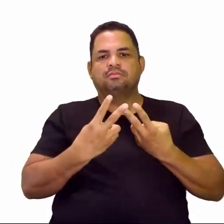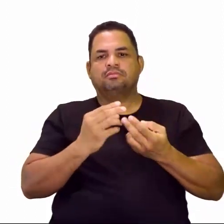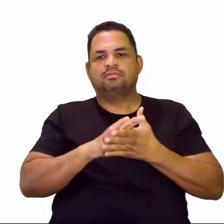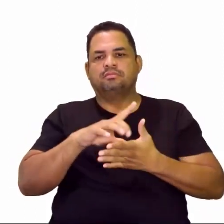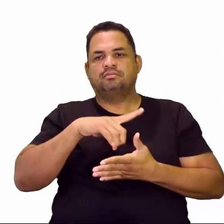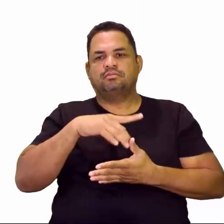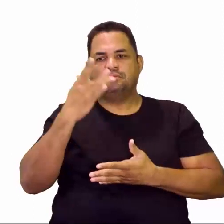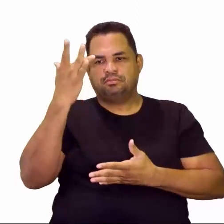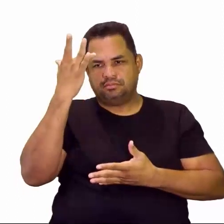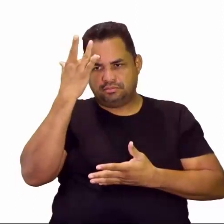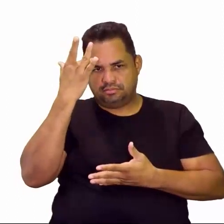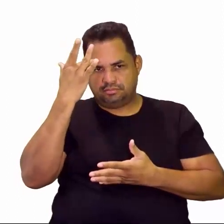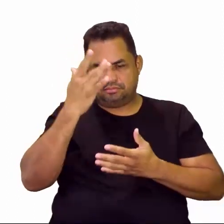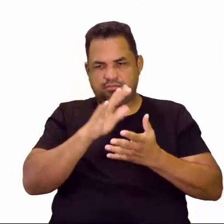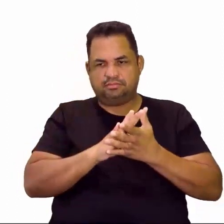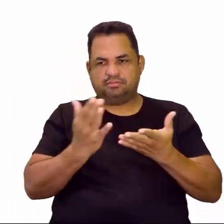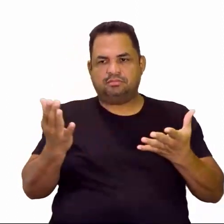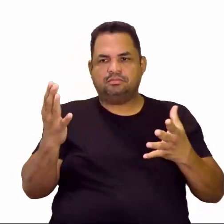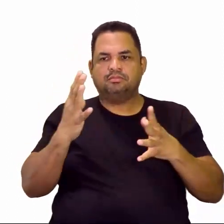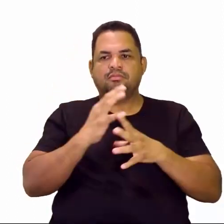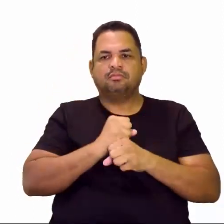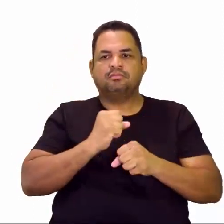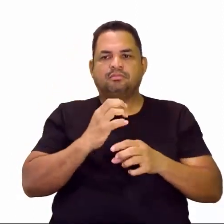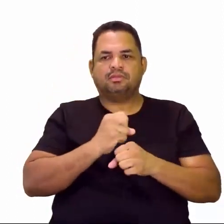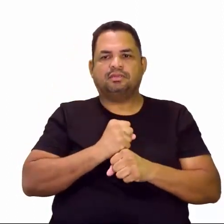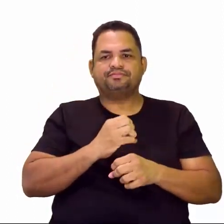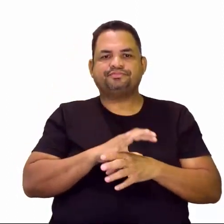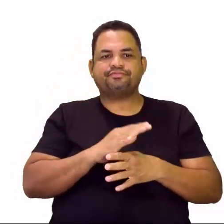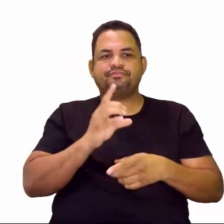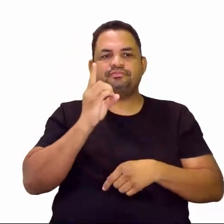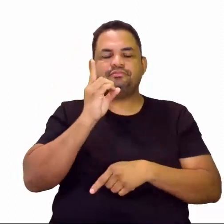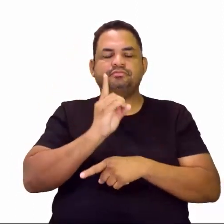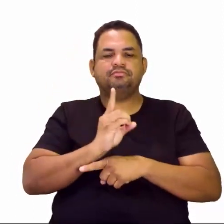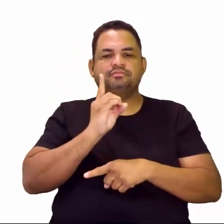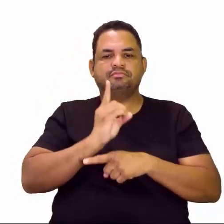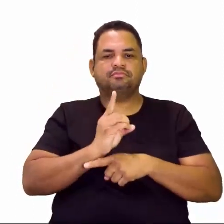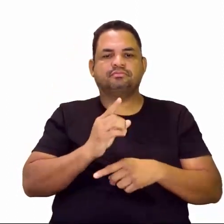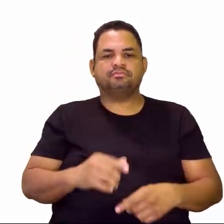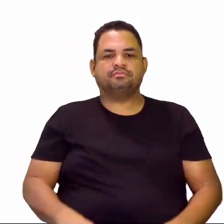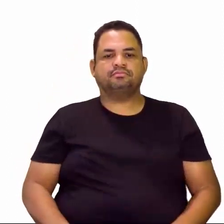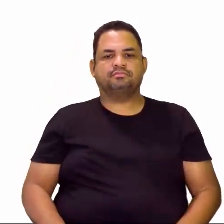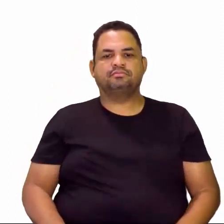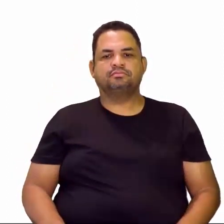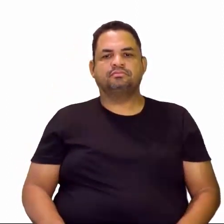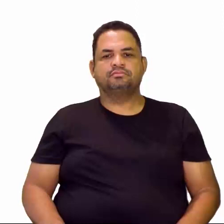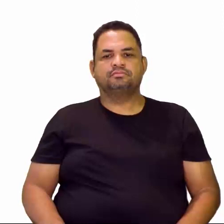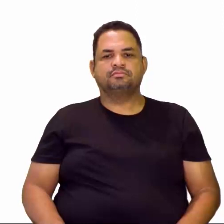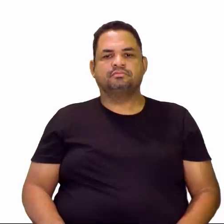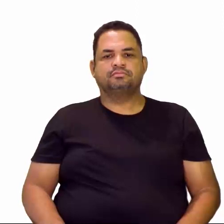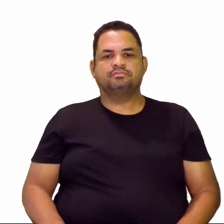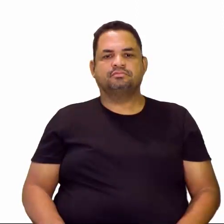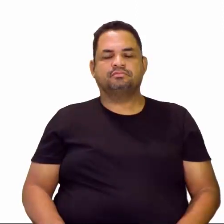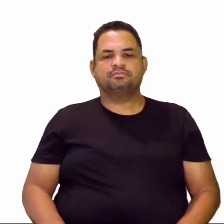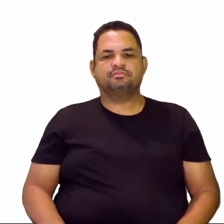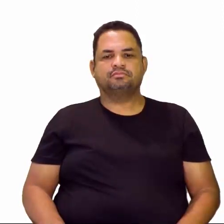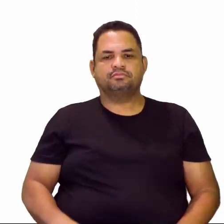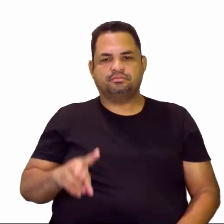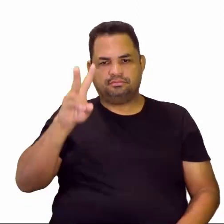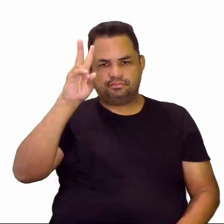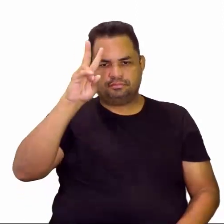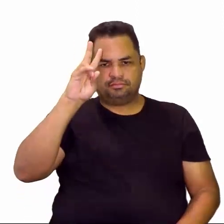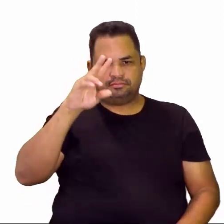volume, nós teremos aqui a fórmula de densidade, tá certo? É bom lembrar que